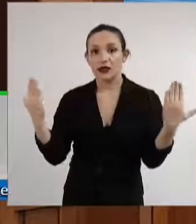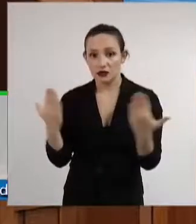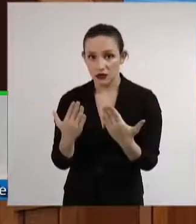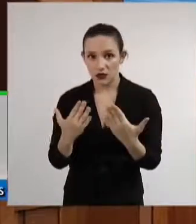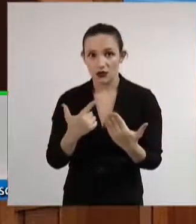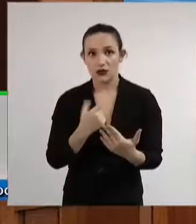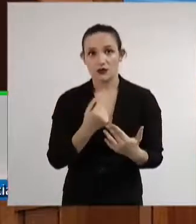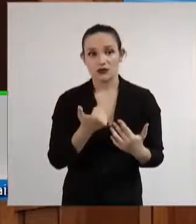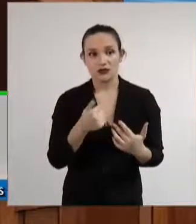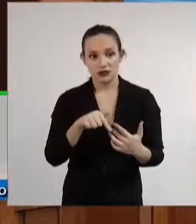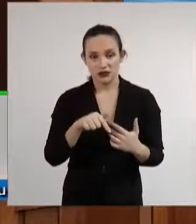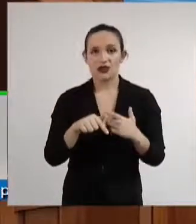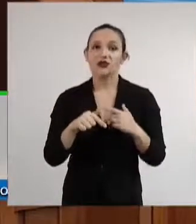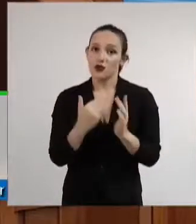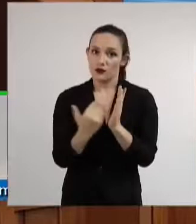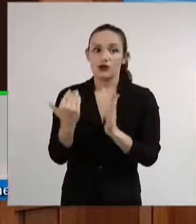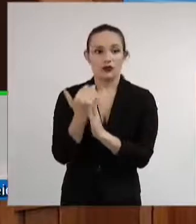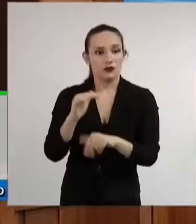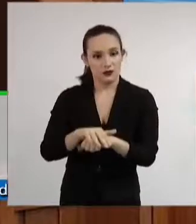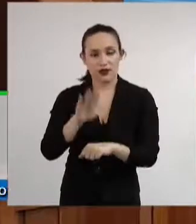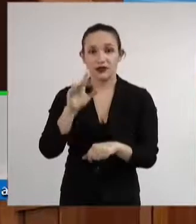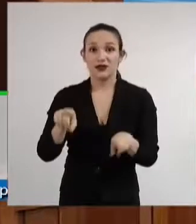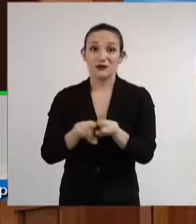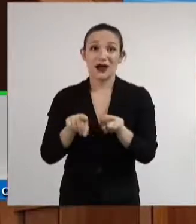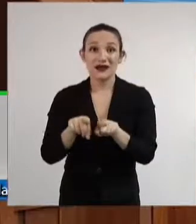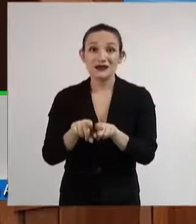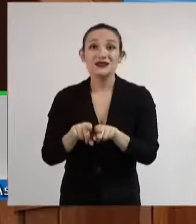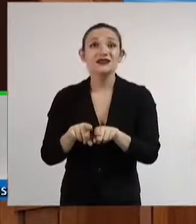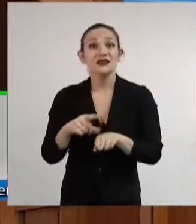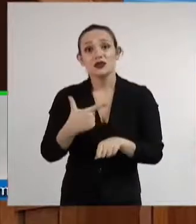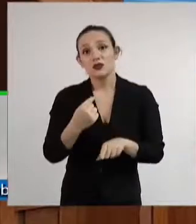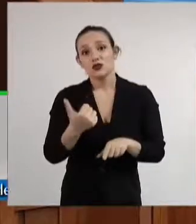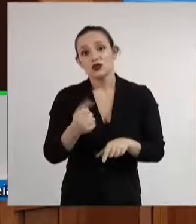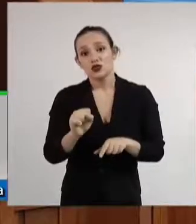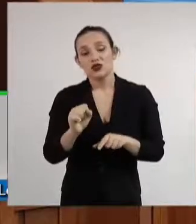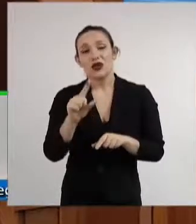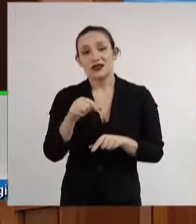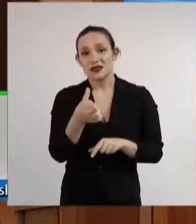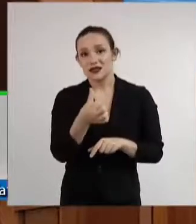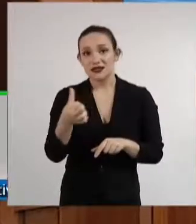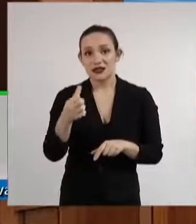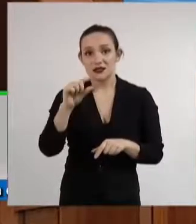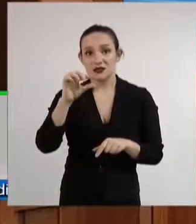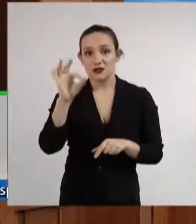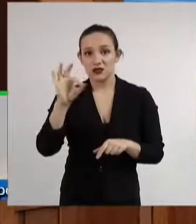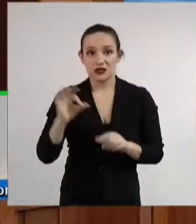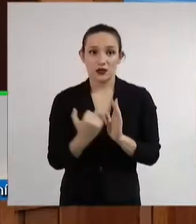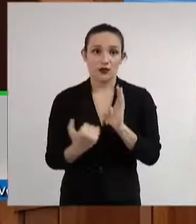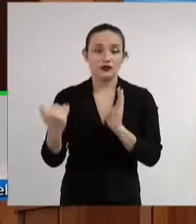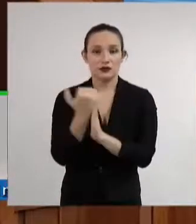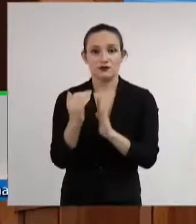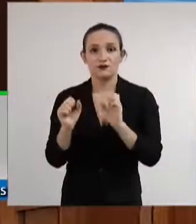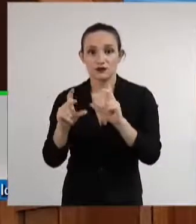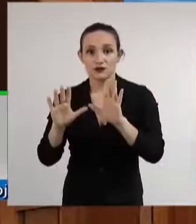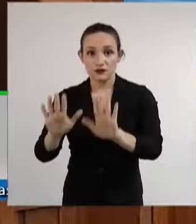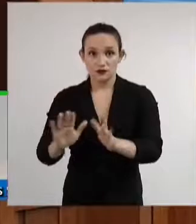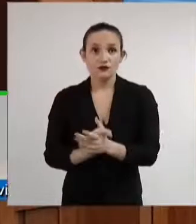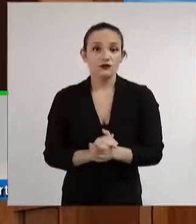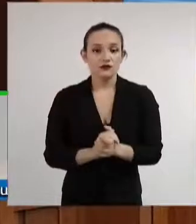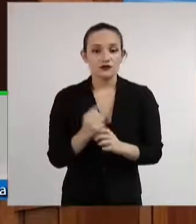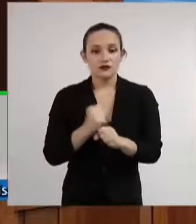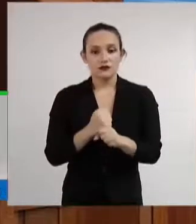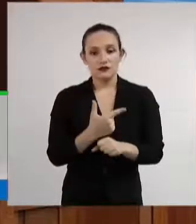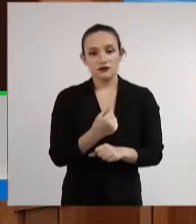foram registrados 46 casos. Já em 2018 o índice chegou a 66. Em 2015 foram registrados como feminicídios